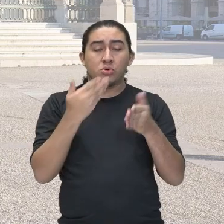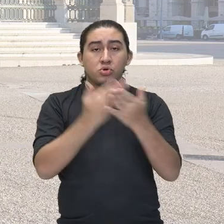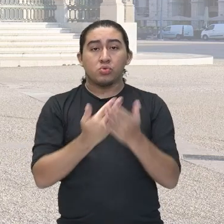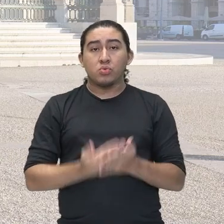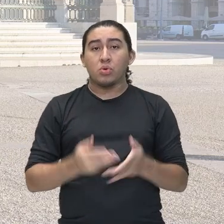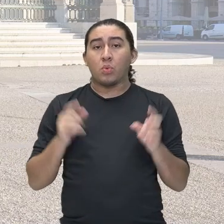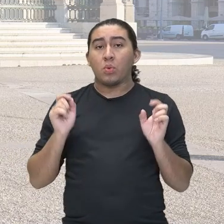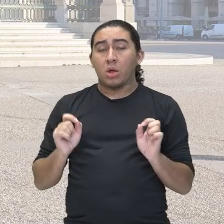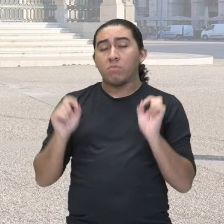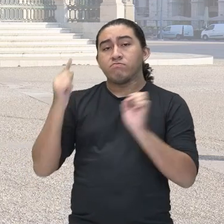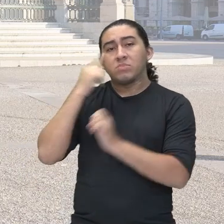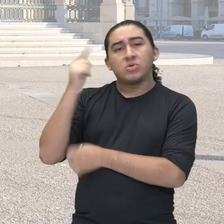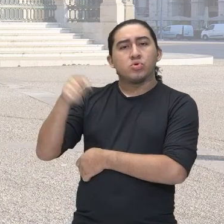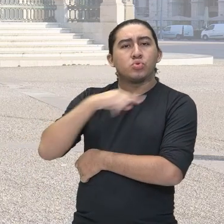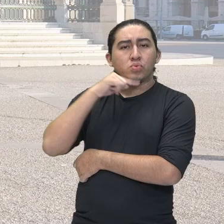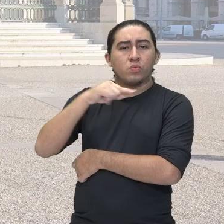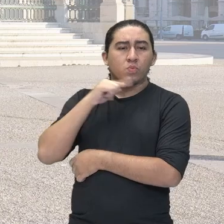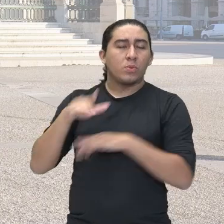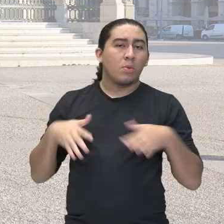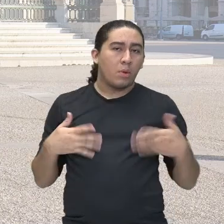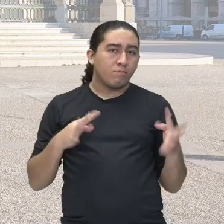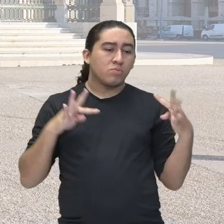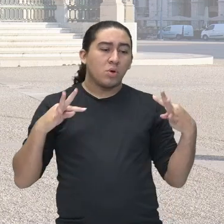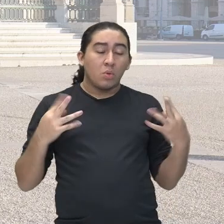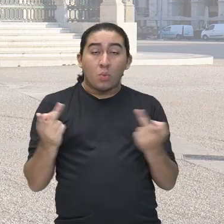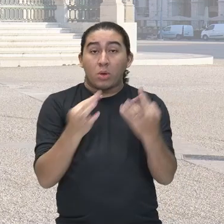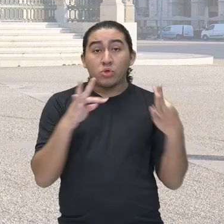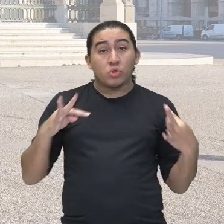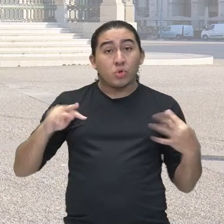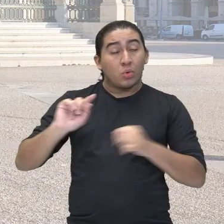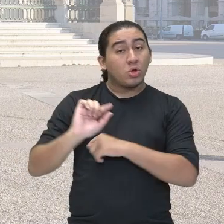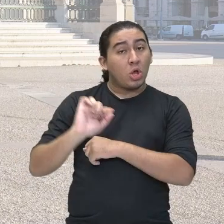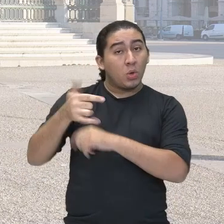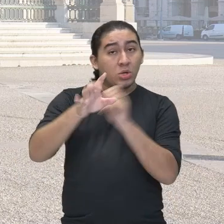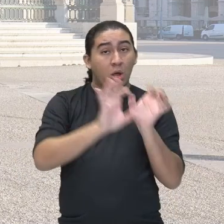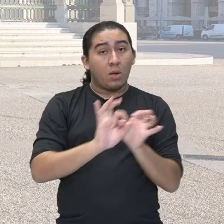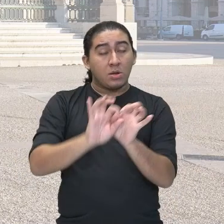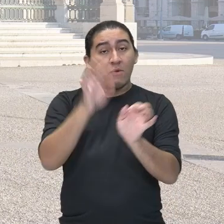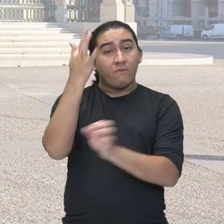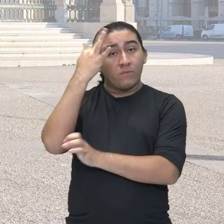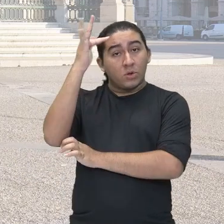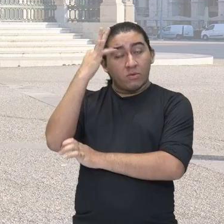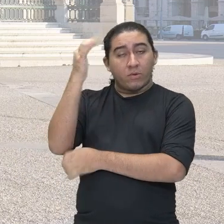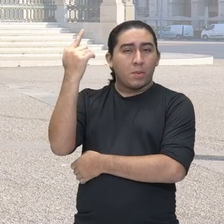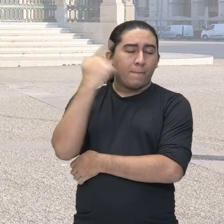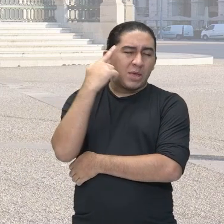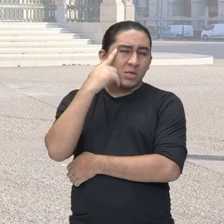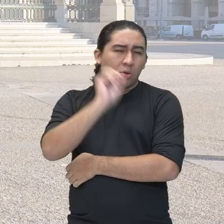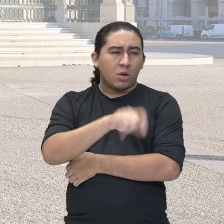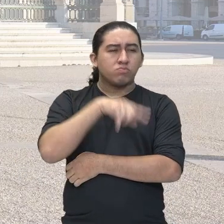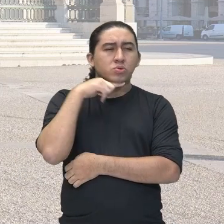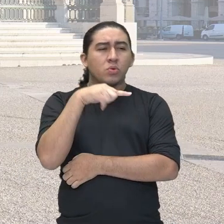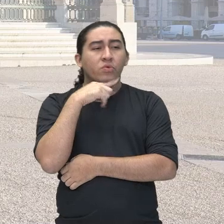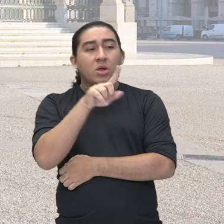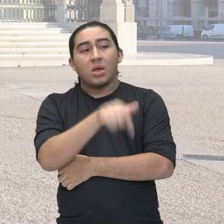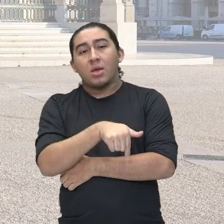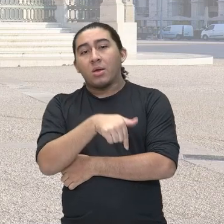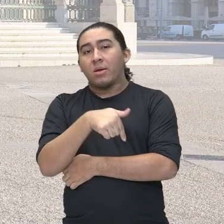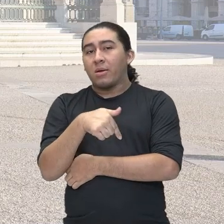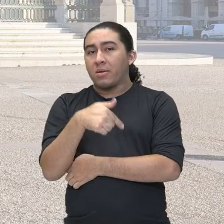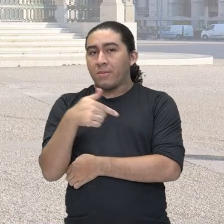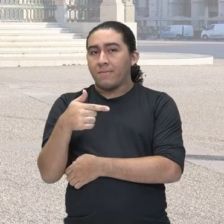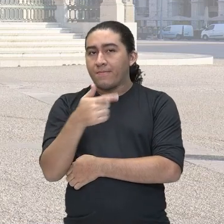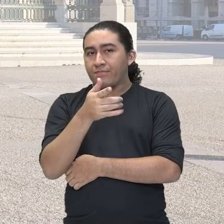em que se questionava, como todas as correntes filosóficas, questionava-se